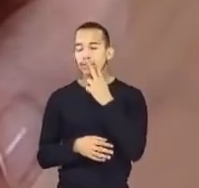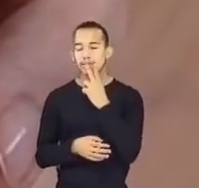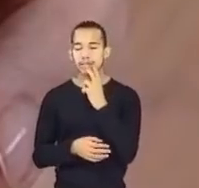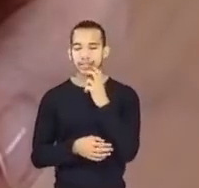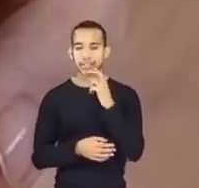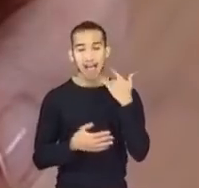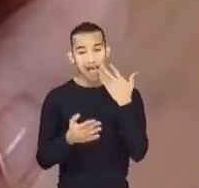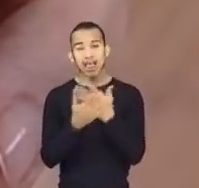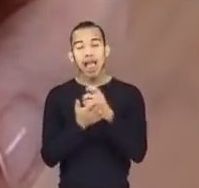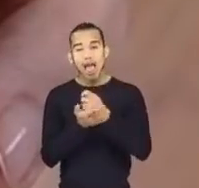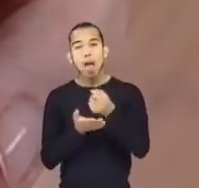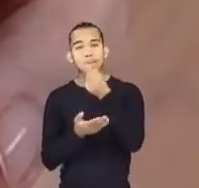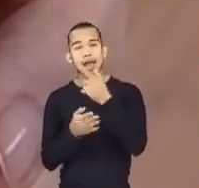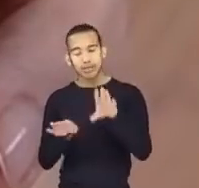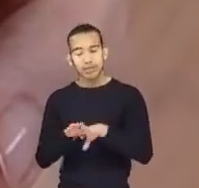até